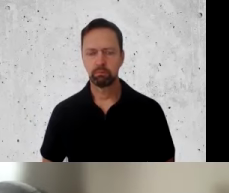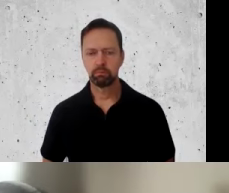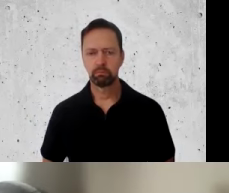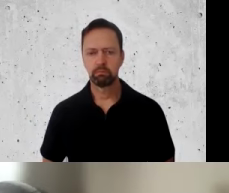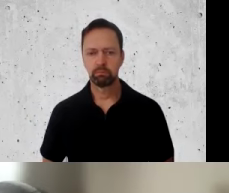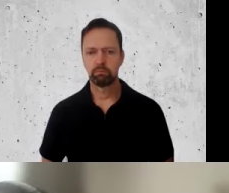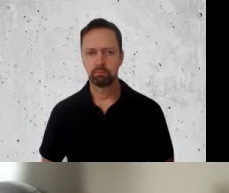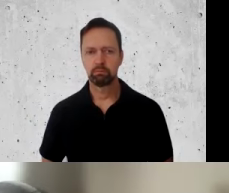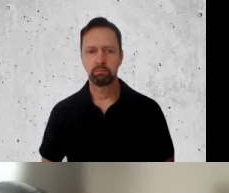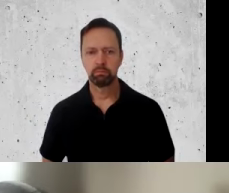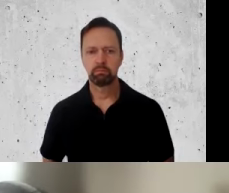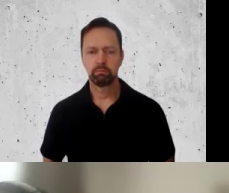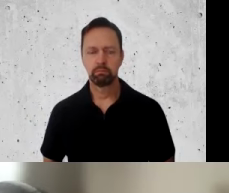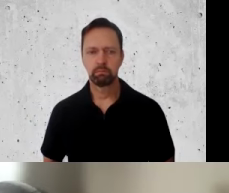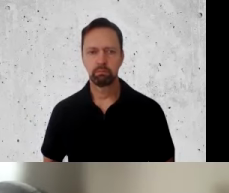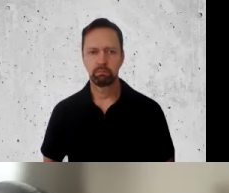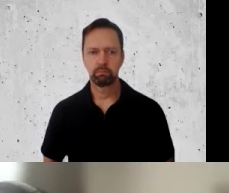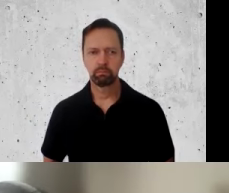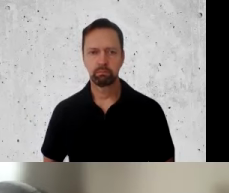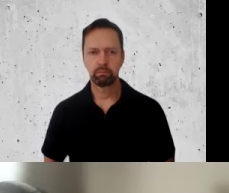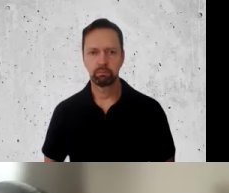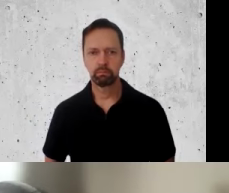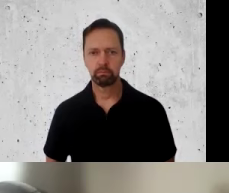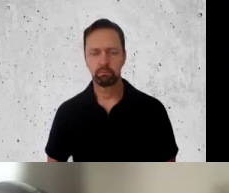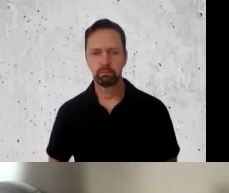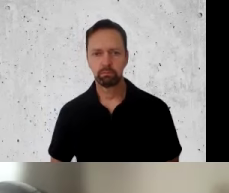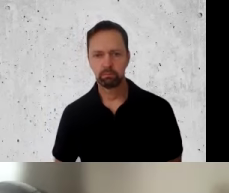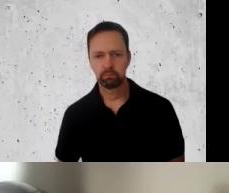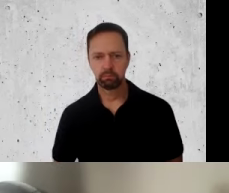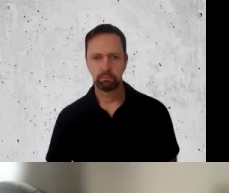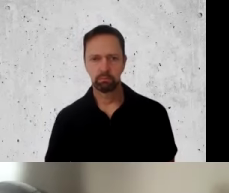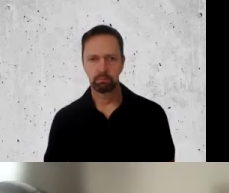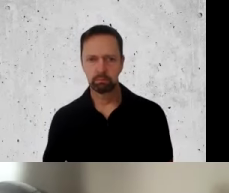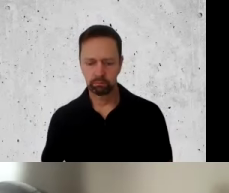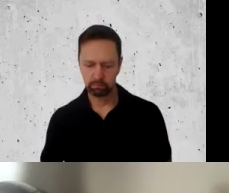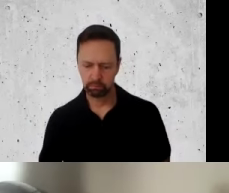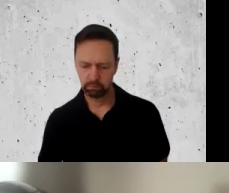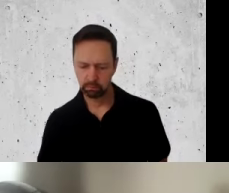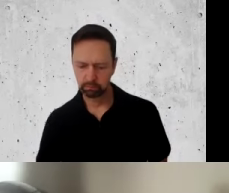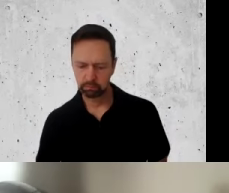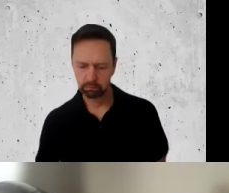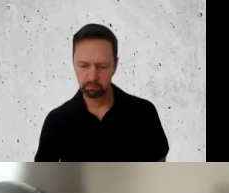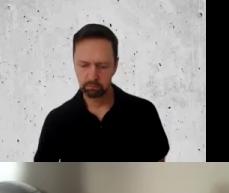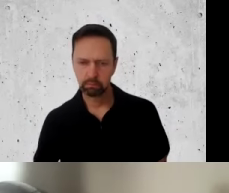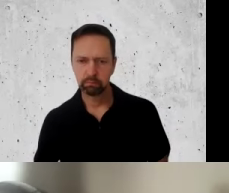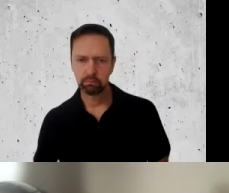fato diferentes ou não, né? Então, esse é um ponto, assim, mais de teoria mesmo